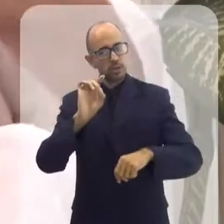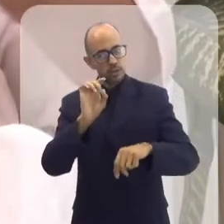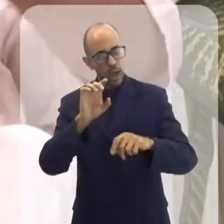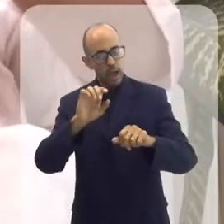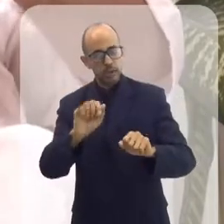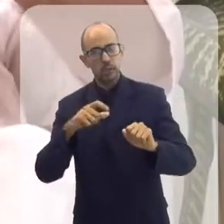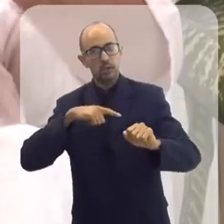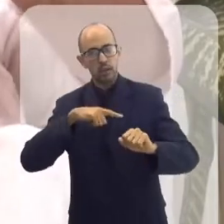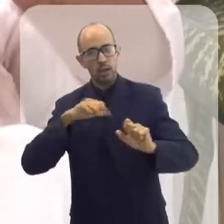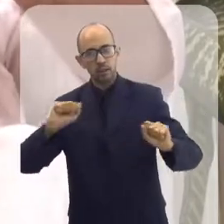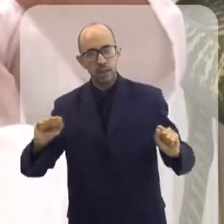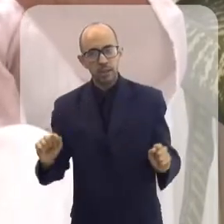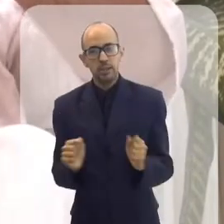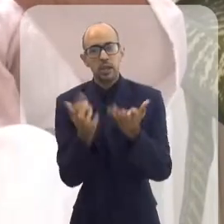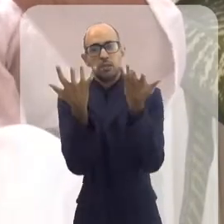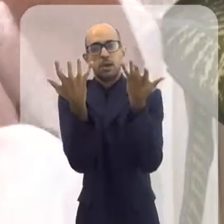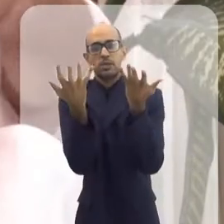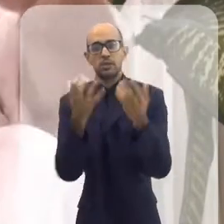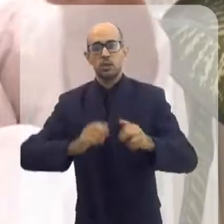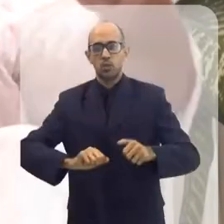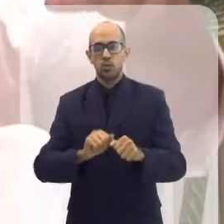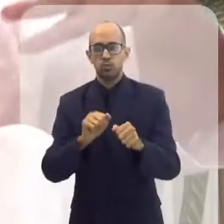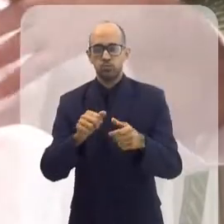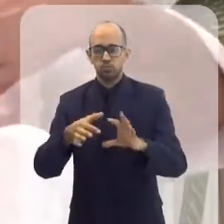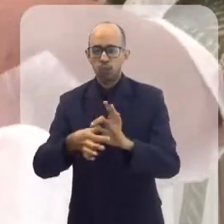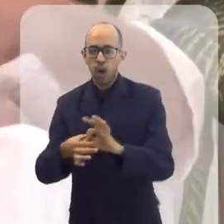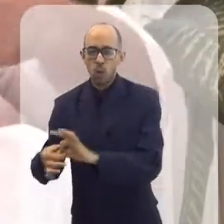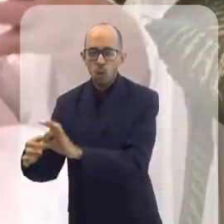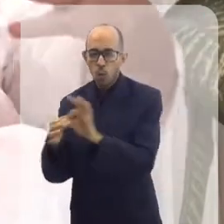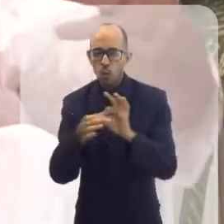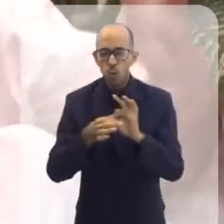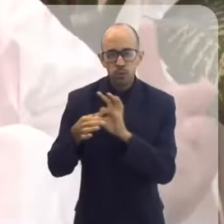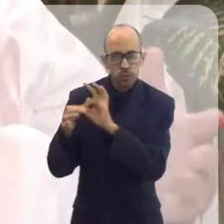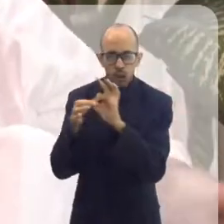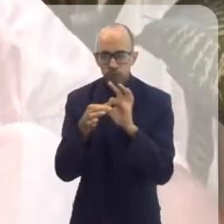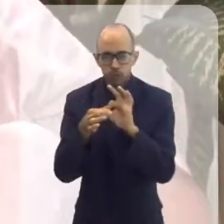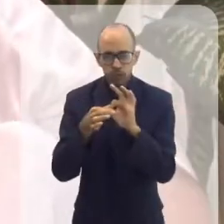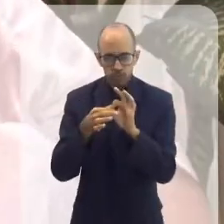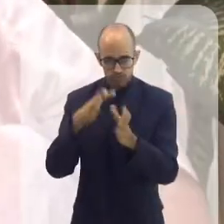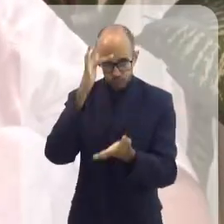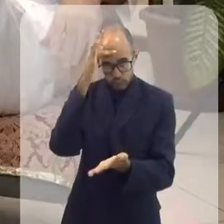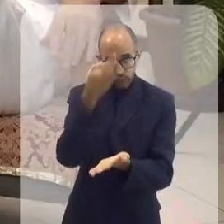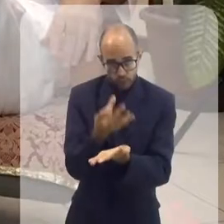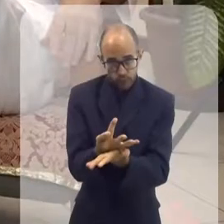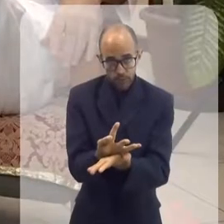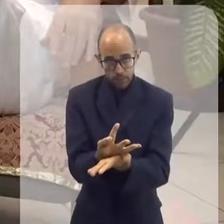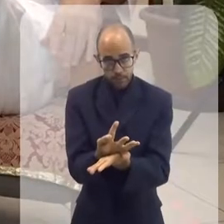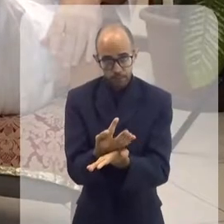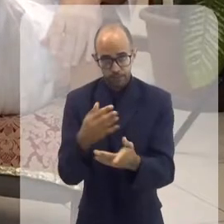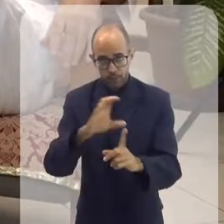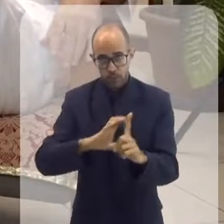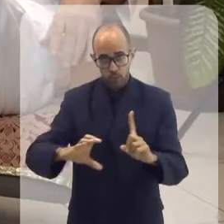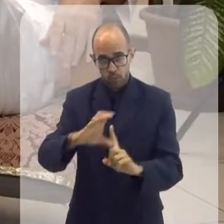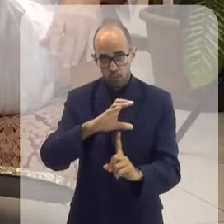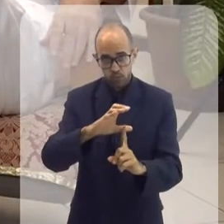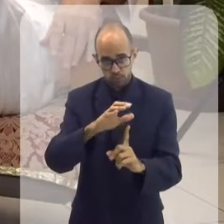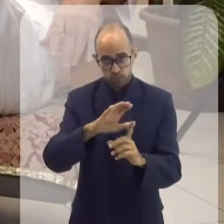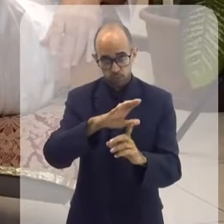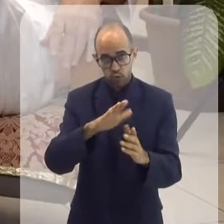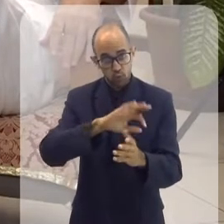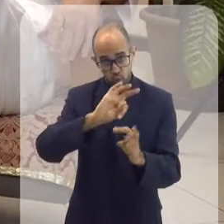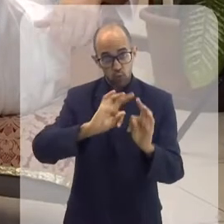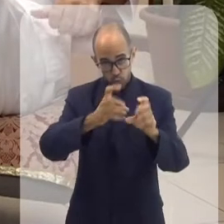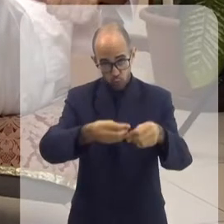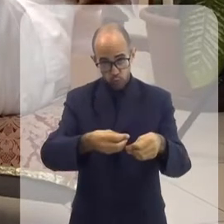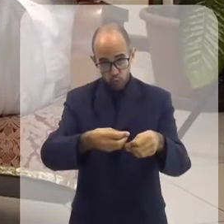celebrada numa numa congregação Comunitária eu penso sempre